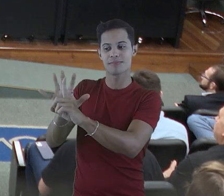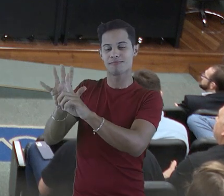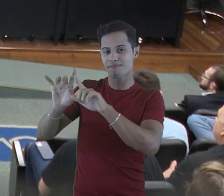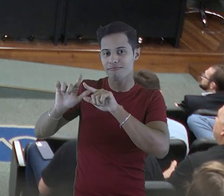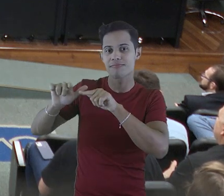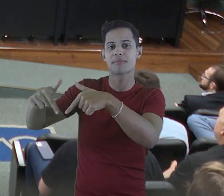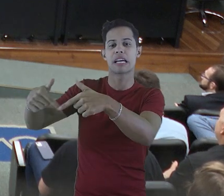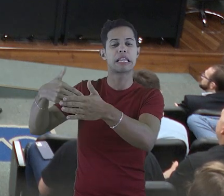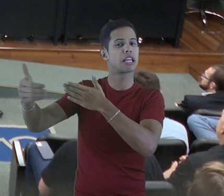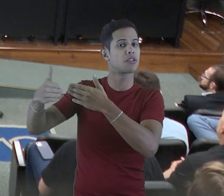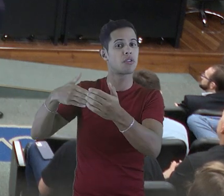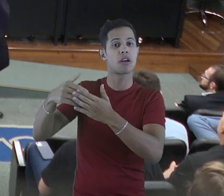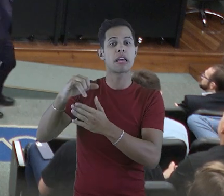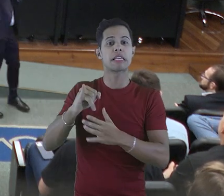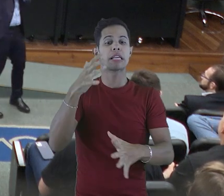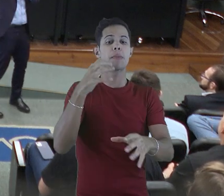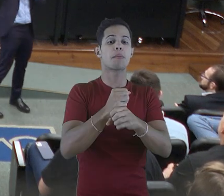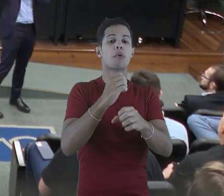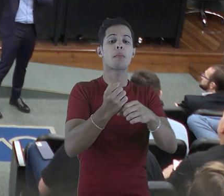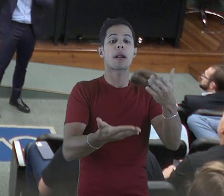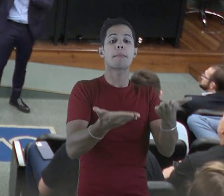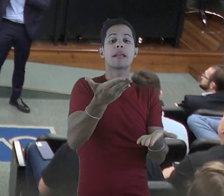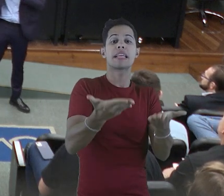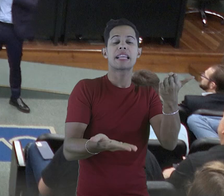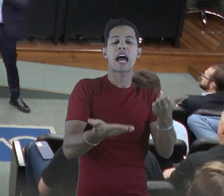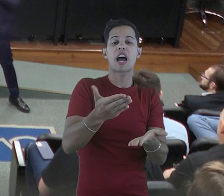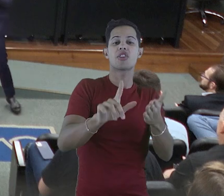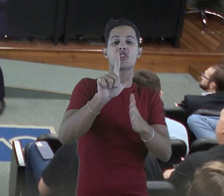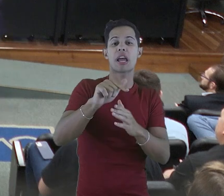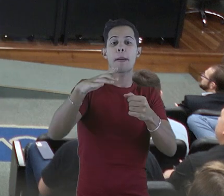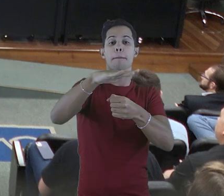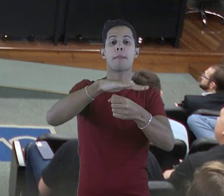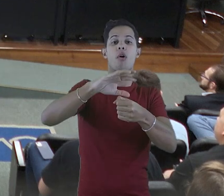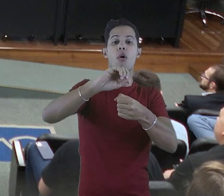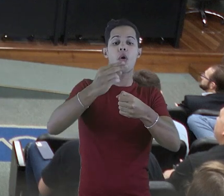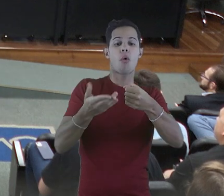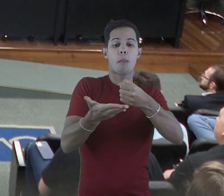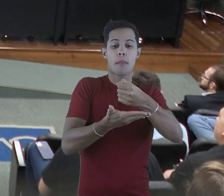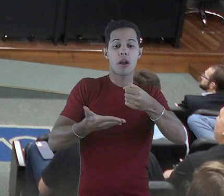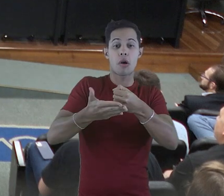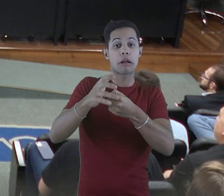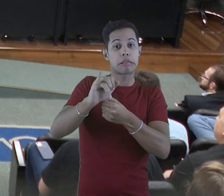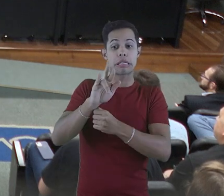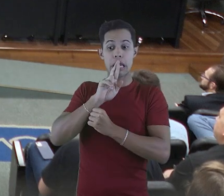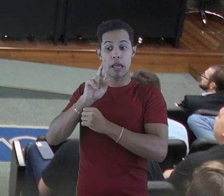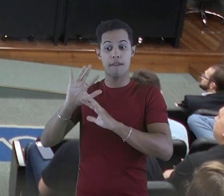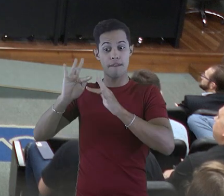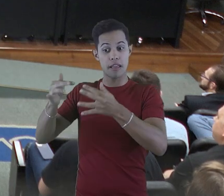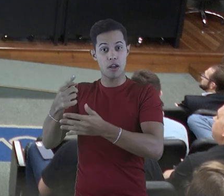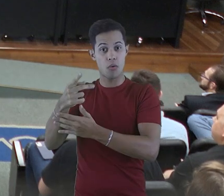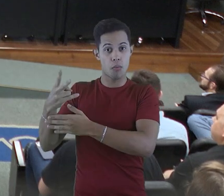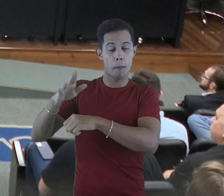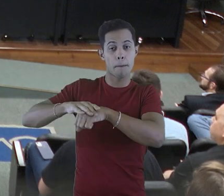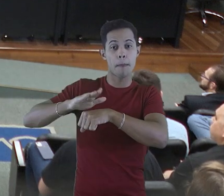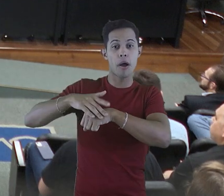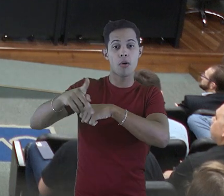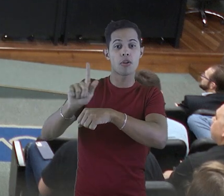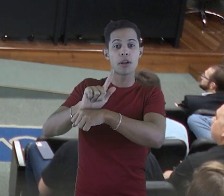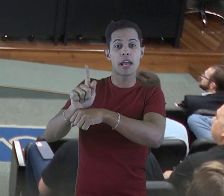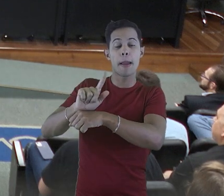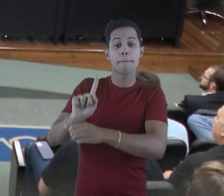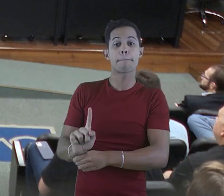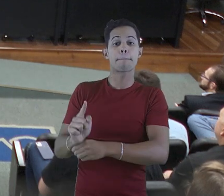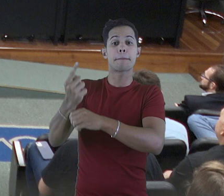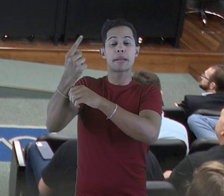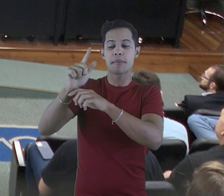vai gerar um nível de risco 12 então você tem que gerenciar primeiro o impacto isso tudo vai estar onde? na política de gerenciamento de risco